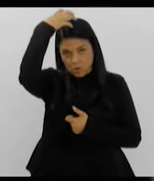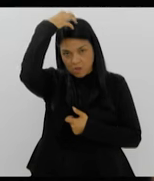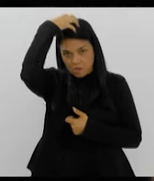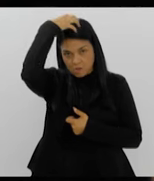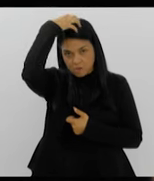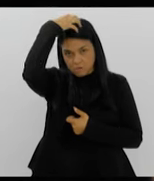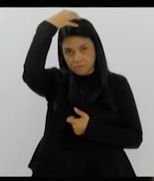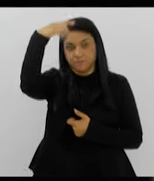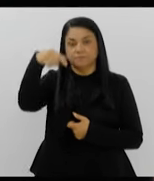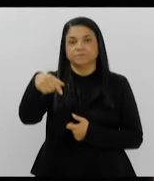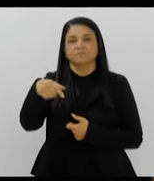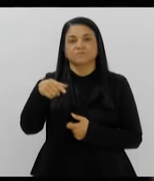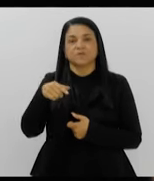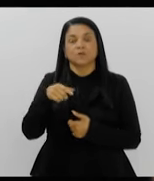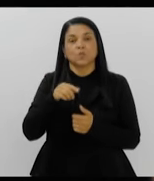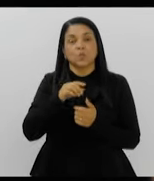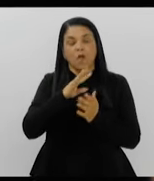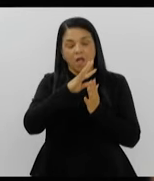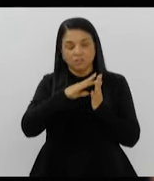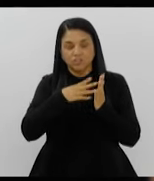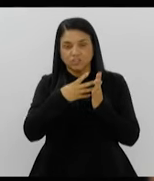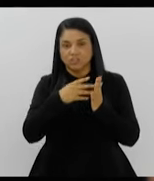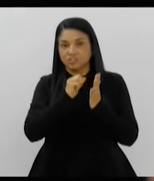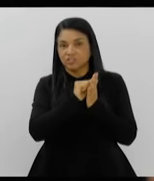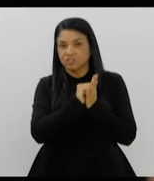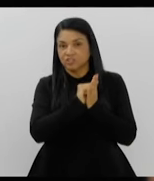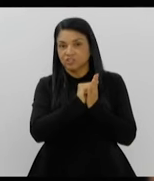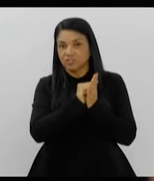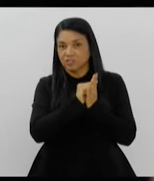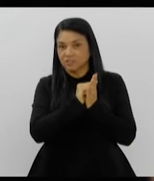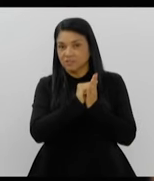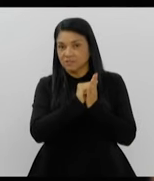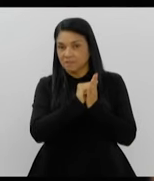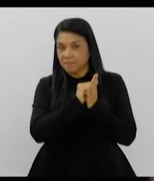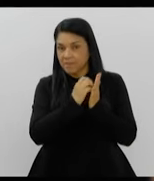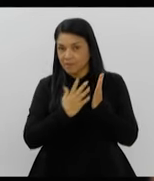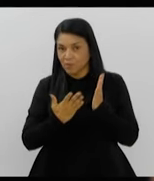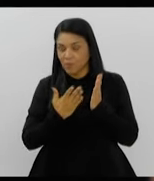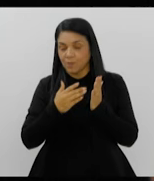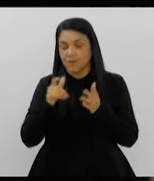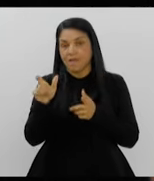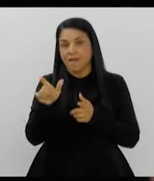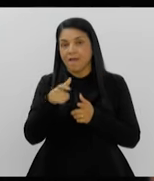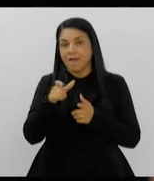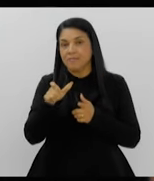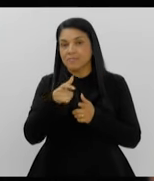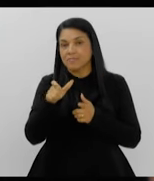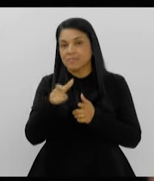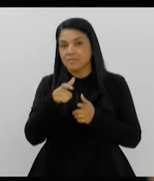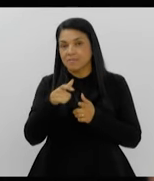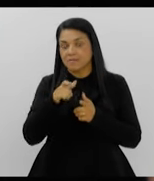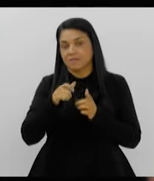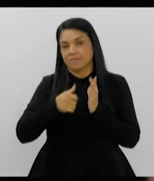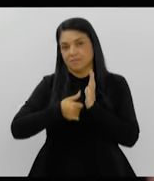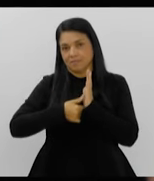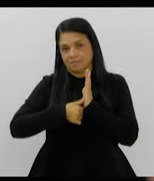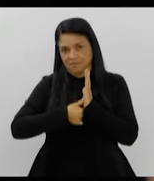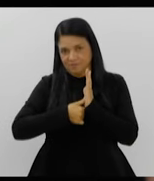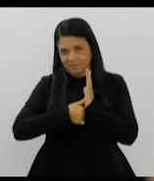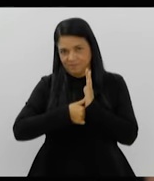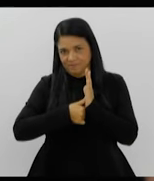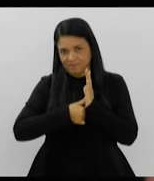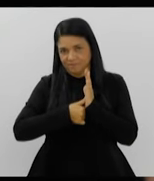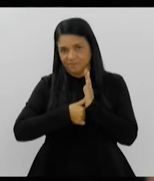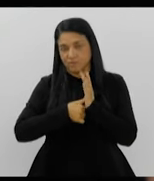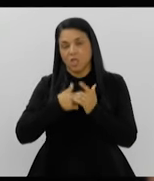da questão do agendamento para a tiragem das carteiras de identidade. Eu mesma